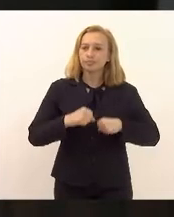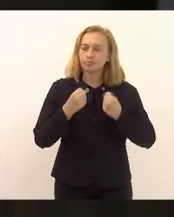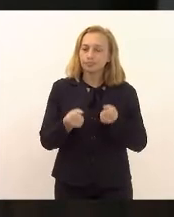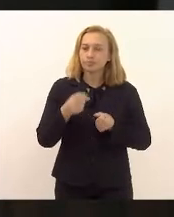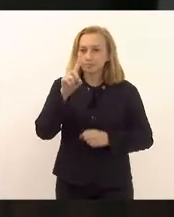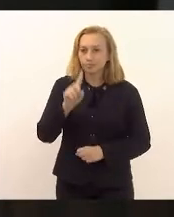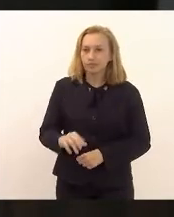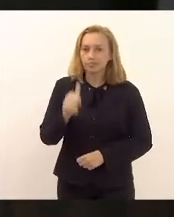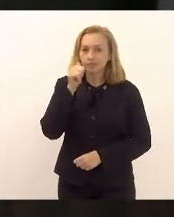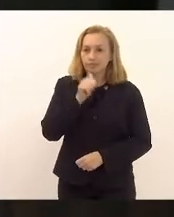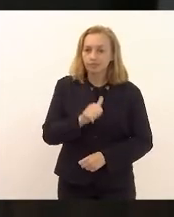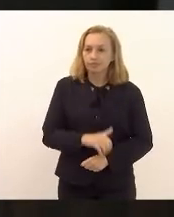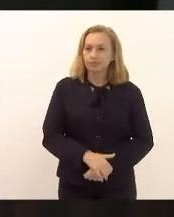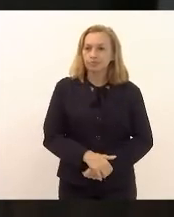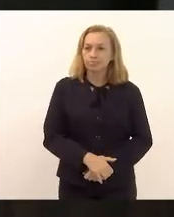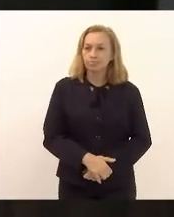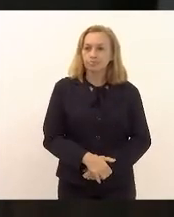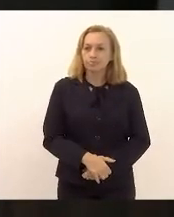da Mulher.